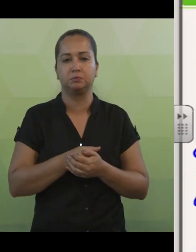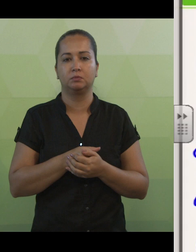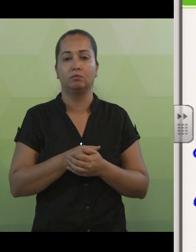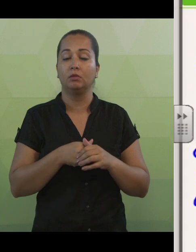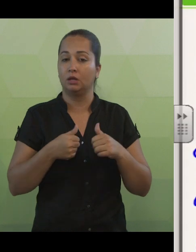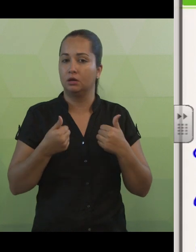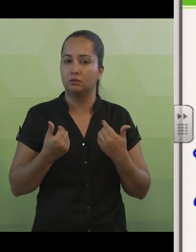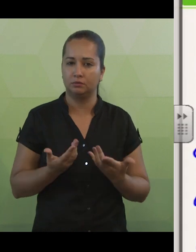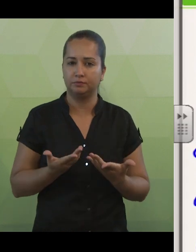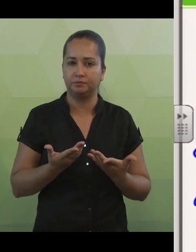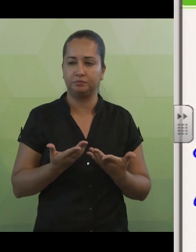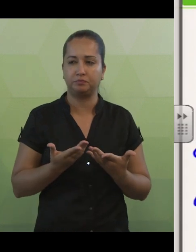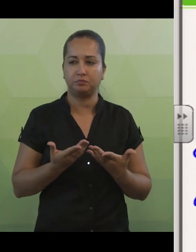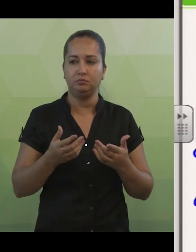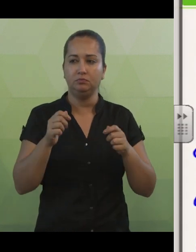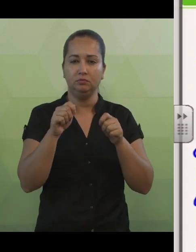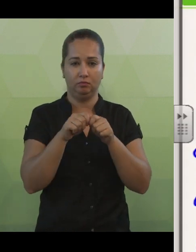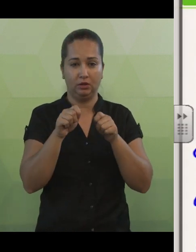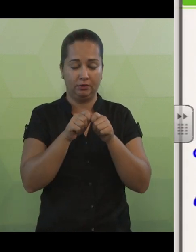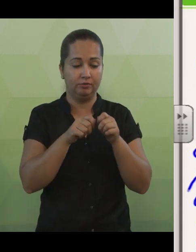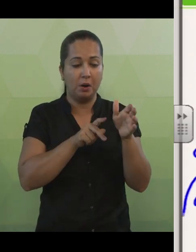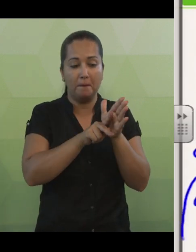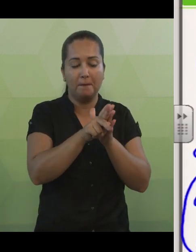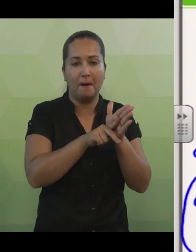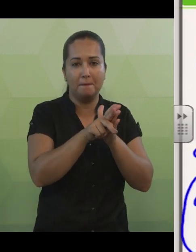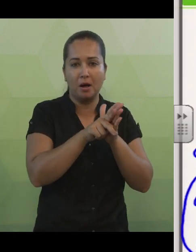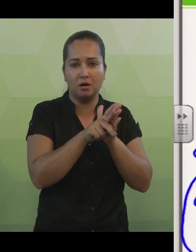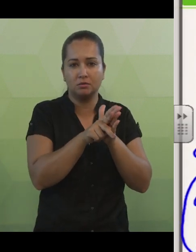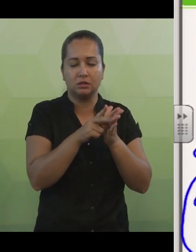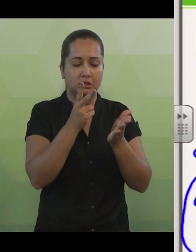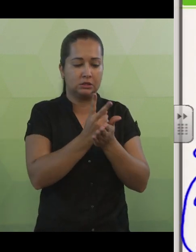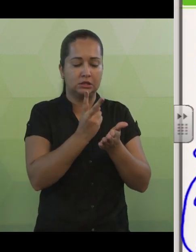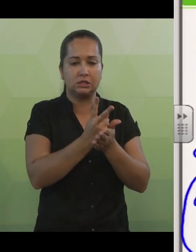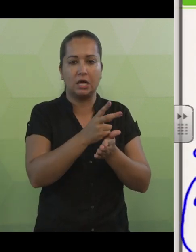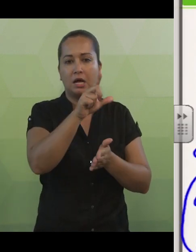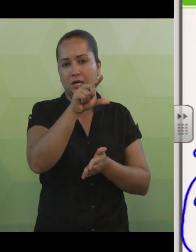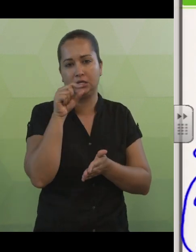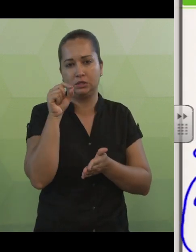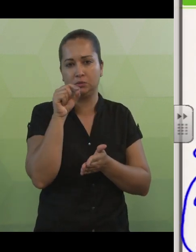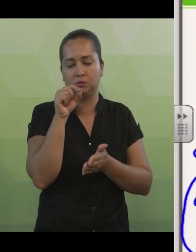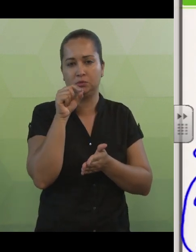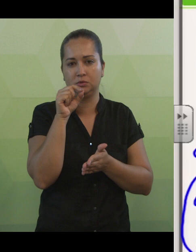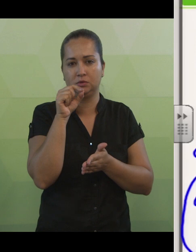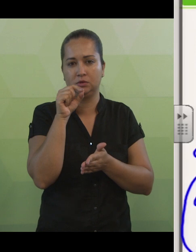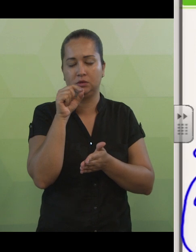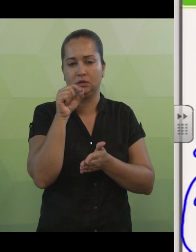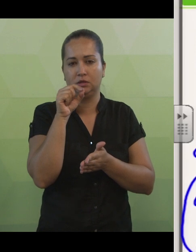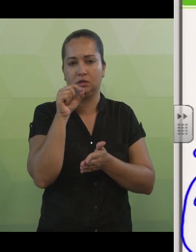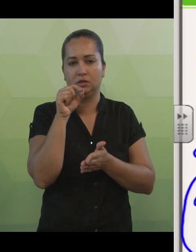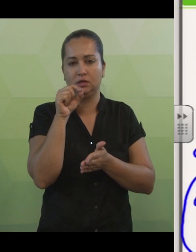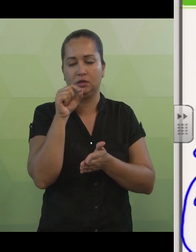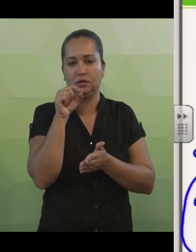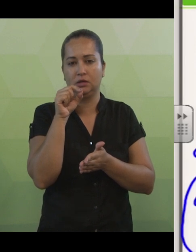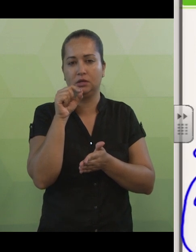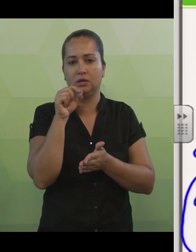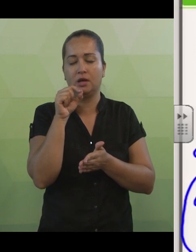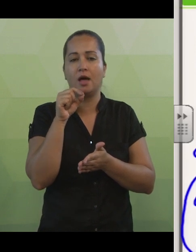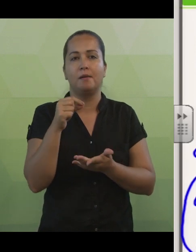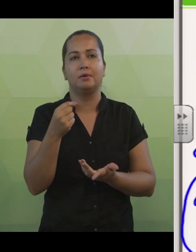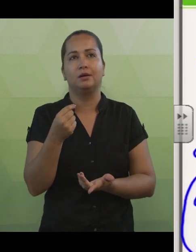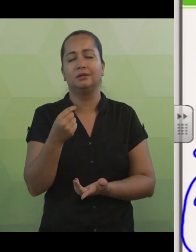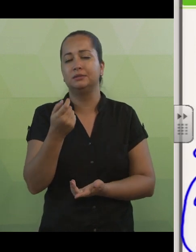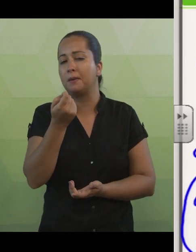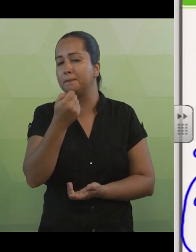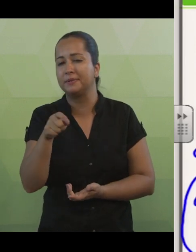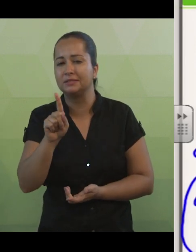Então, isso aqui ele vai criar uma consulta permanente, um select permanente, para que eu não precise ficar digitando